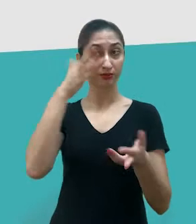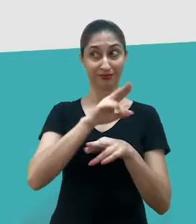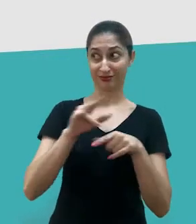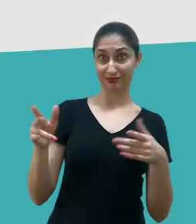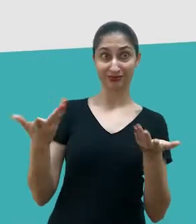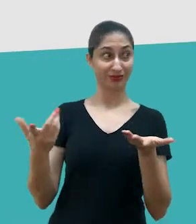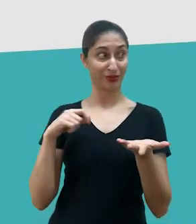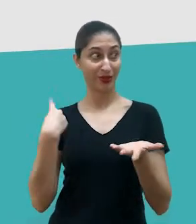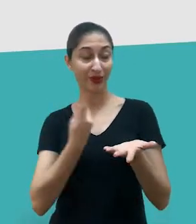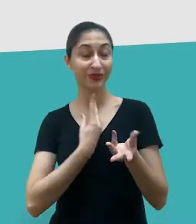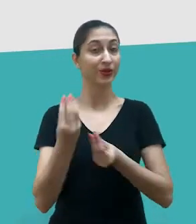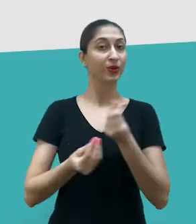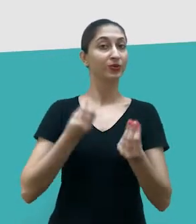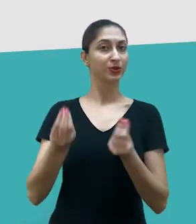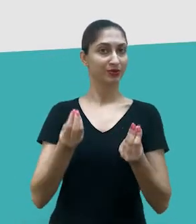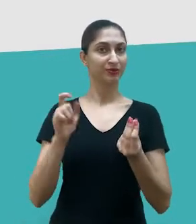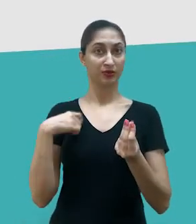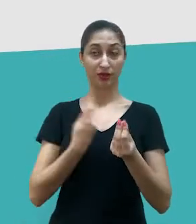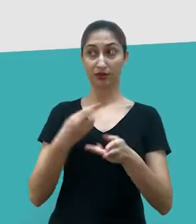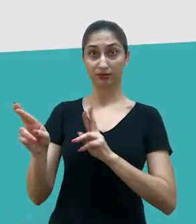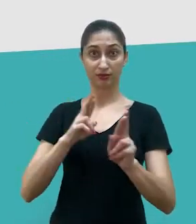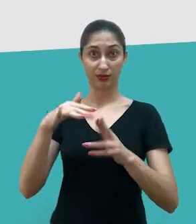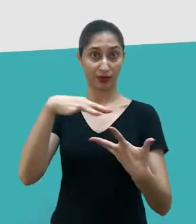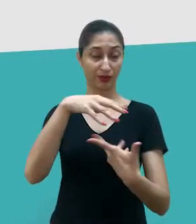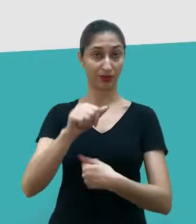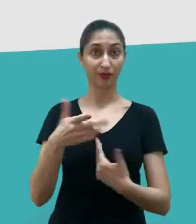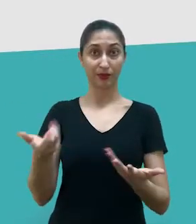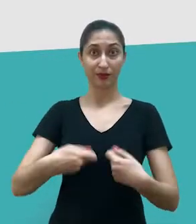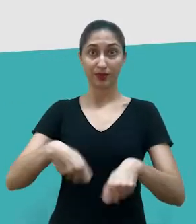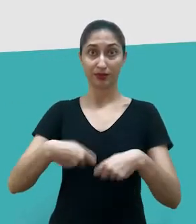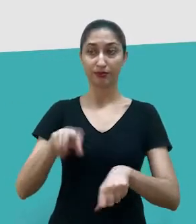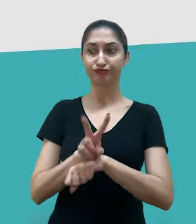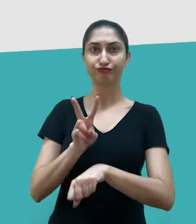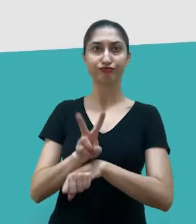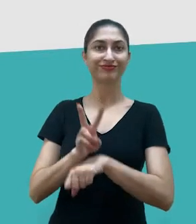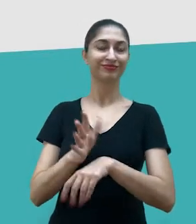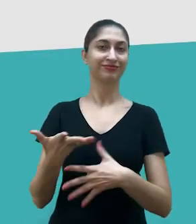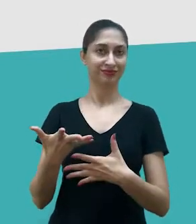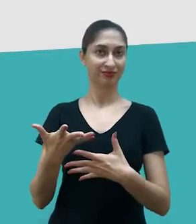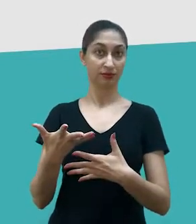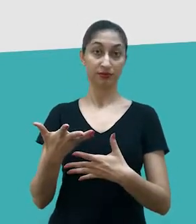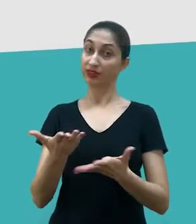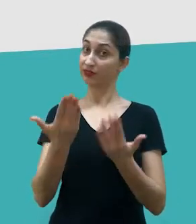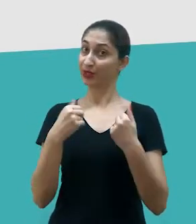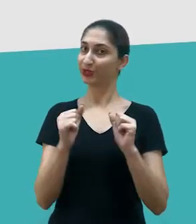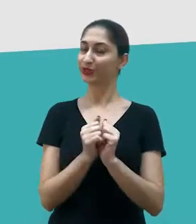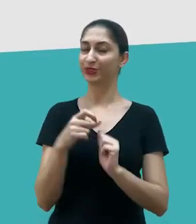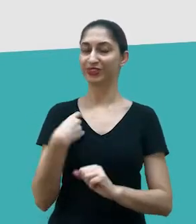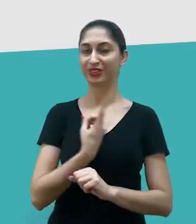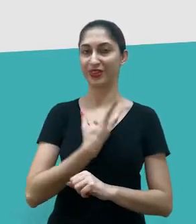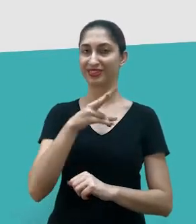cidadãos, enquanto pessoas que convivem no planeta Terra que precisa ser preservado. Fique comigo e a gente